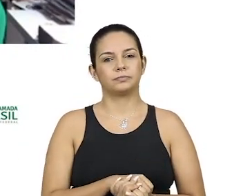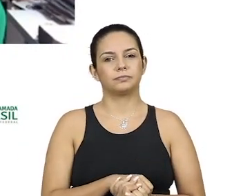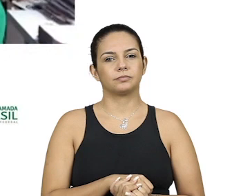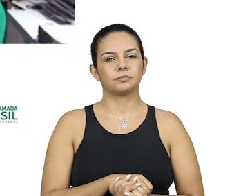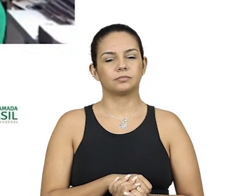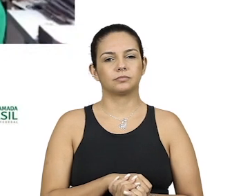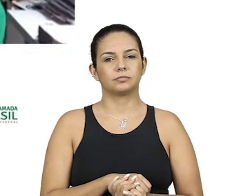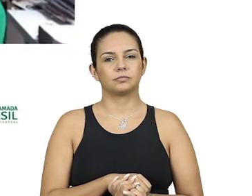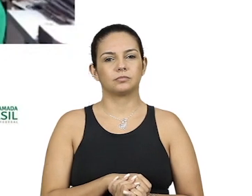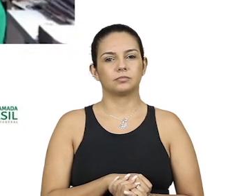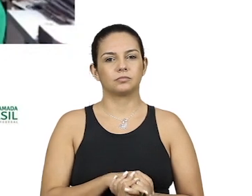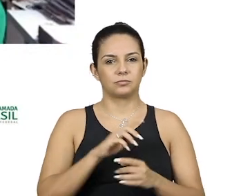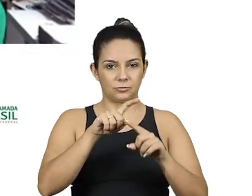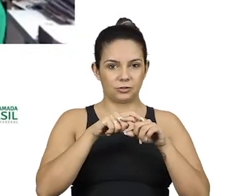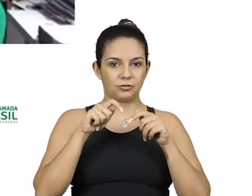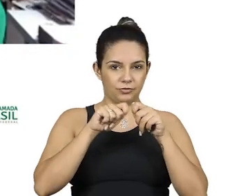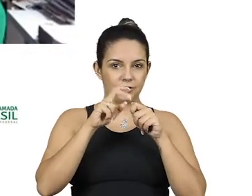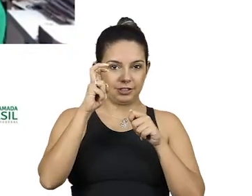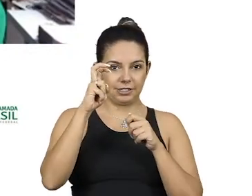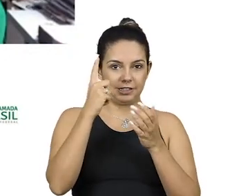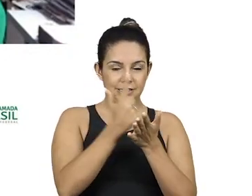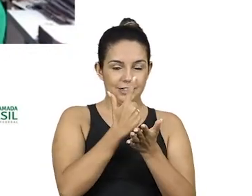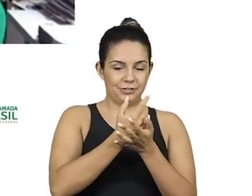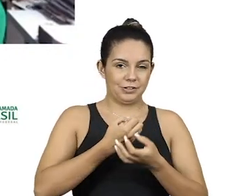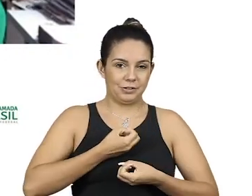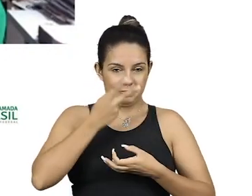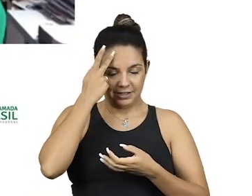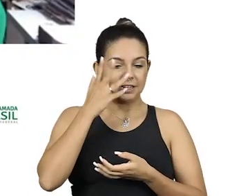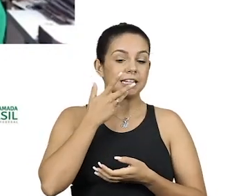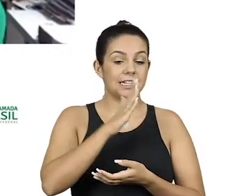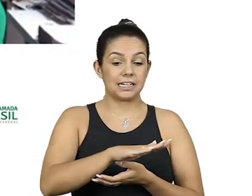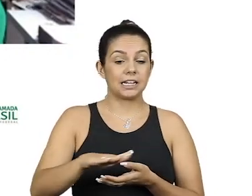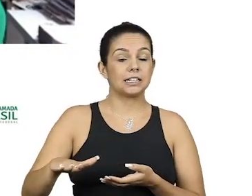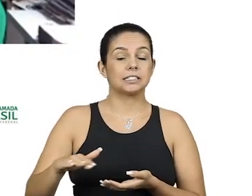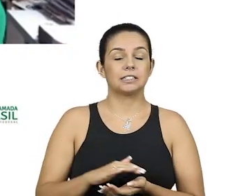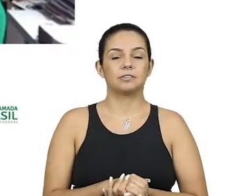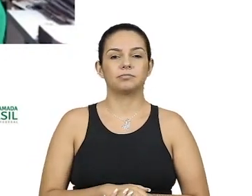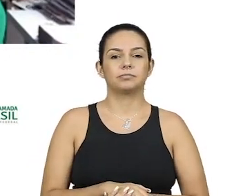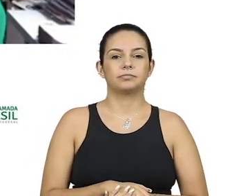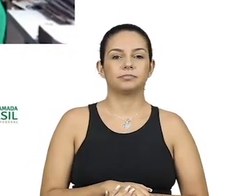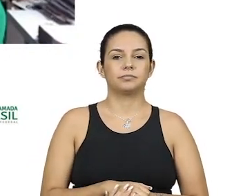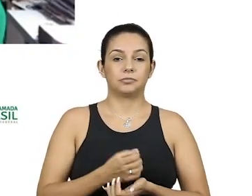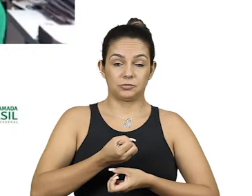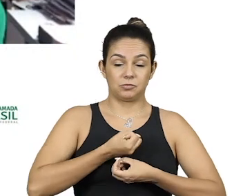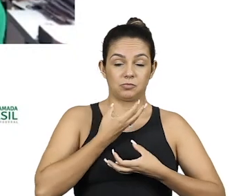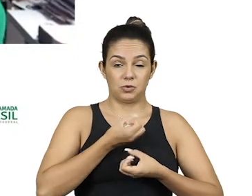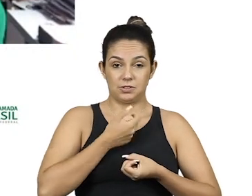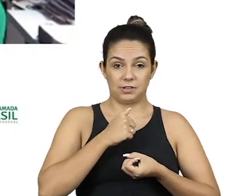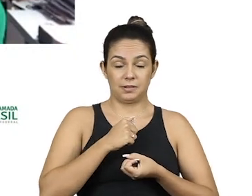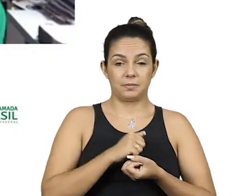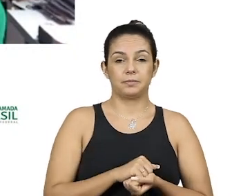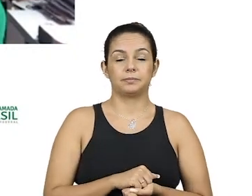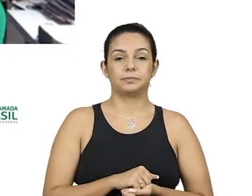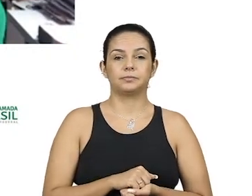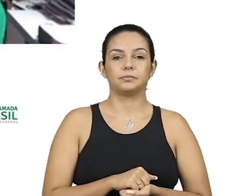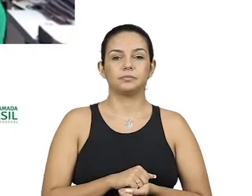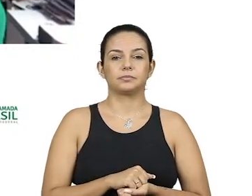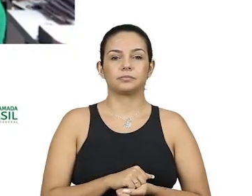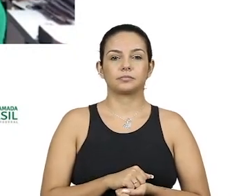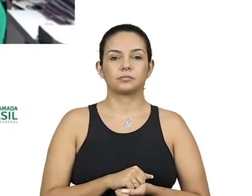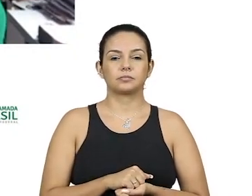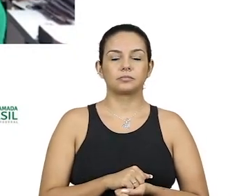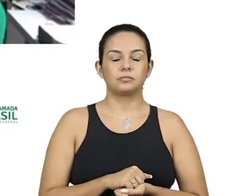e por isso fiz 5 livros de poesia para criança, que a poesia,